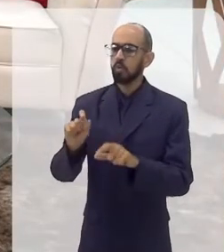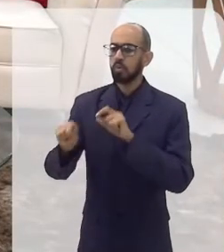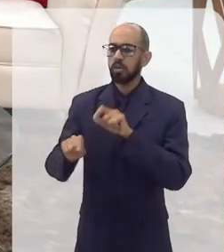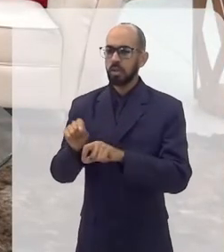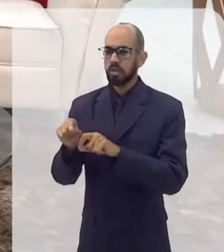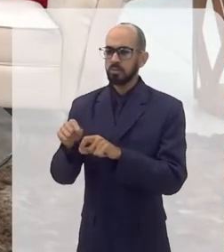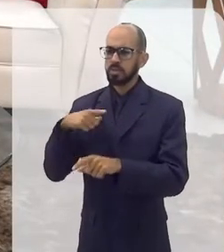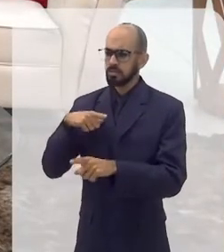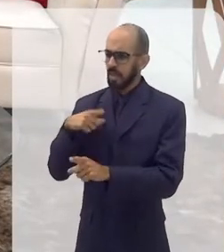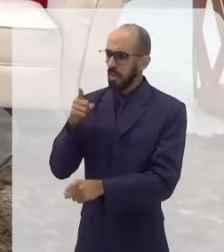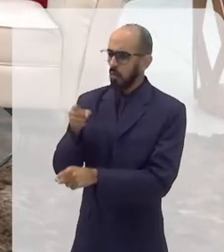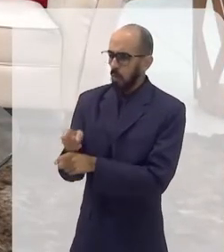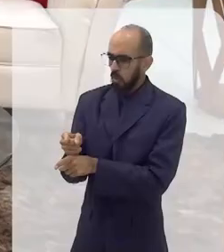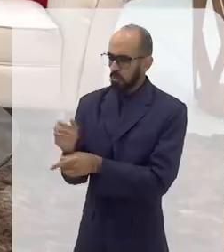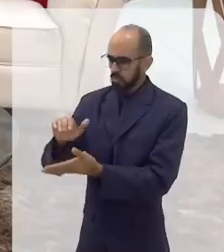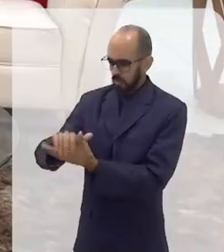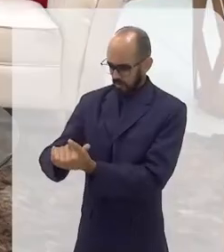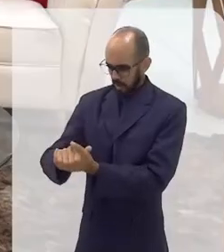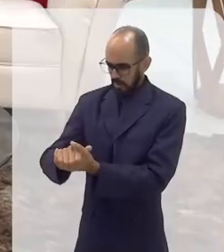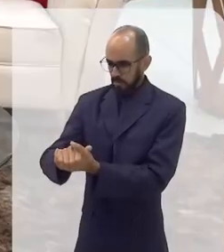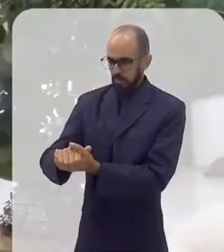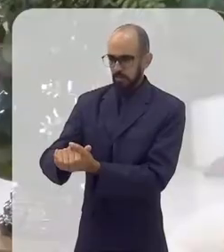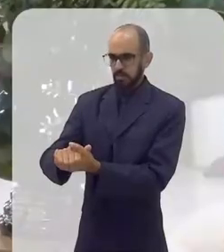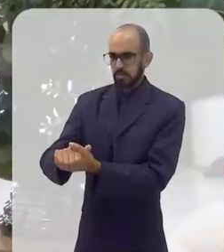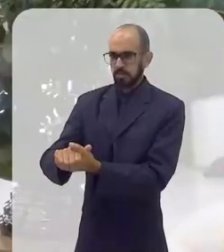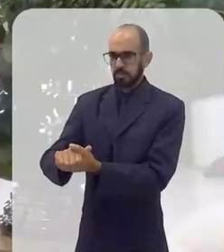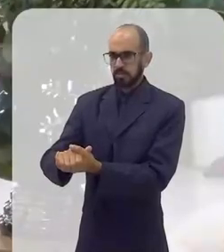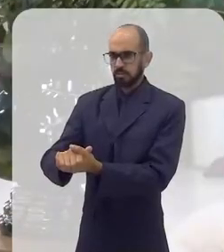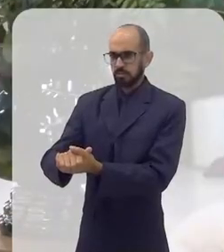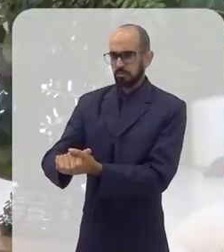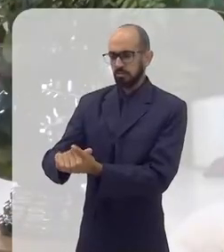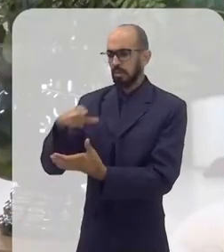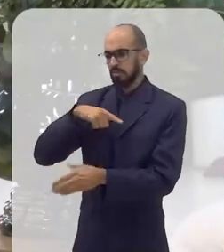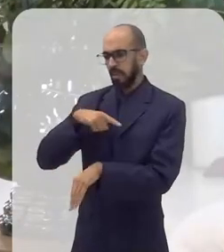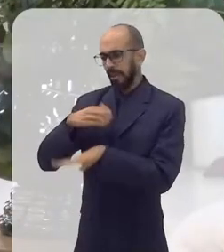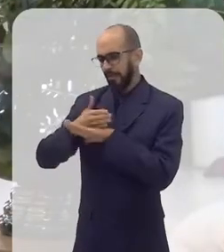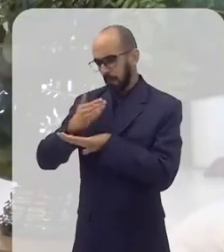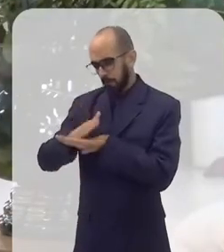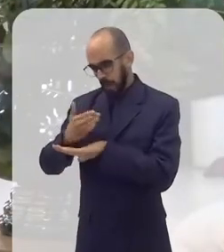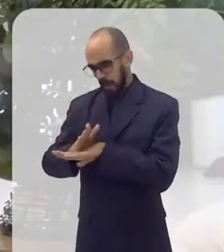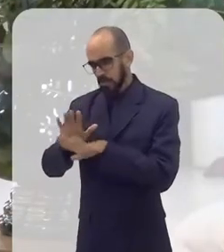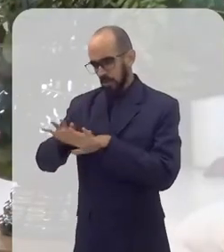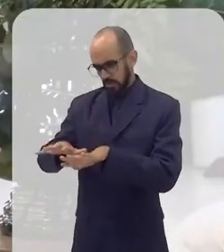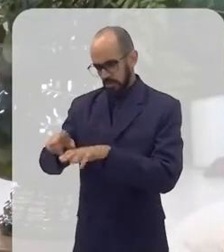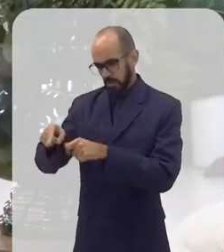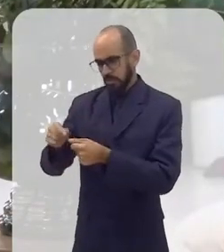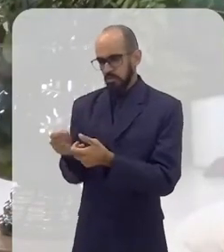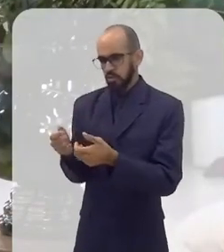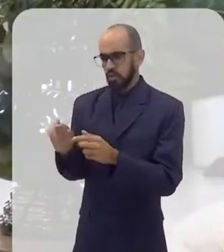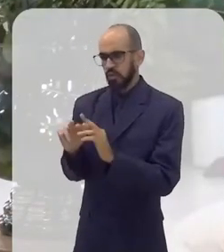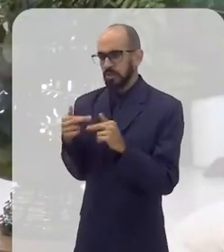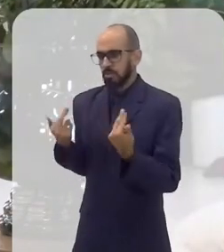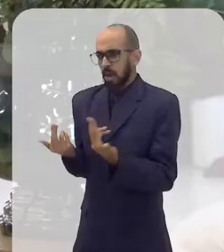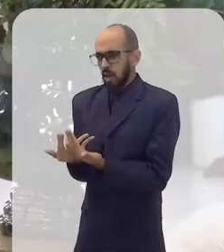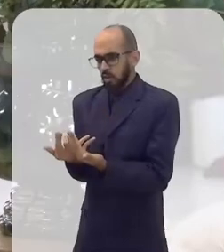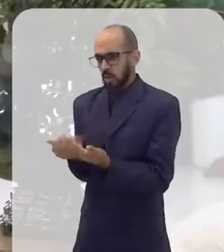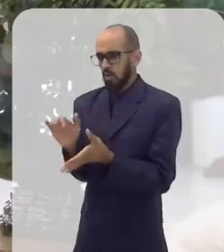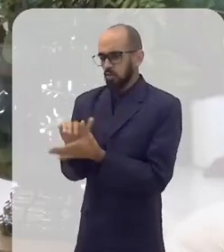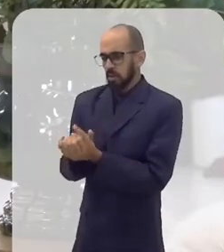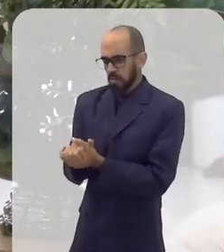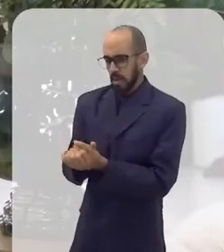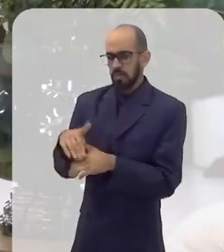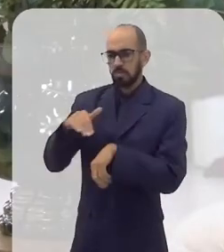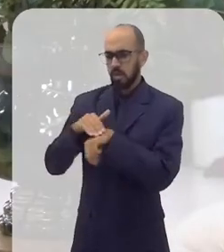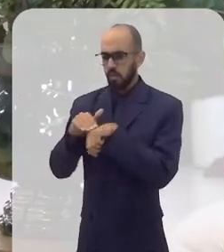têm um encontro de casais? Vocês têm esse hábito de reunir os casais da igreja